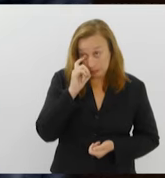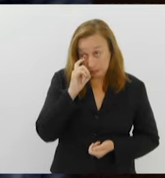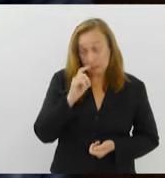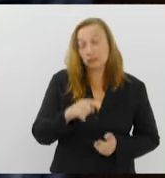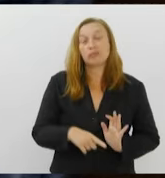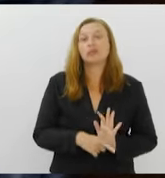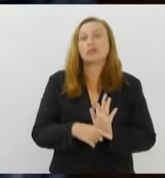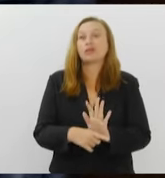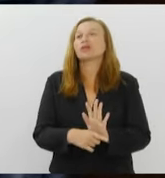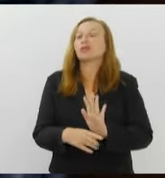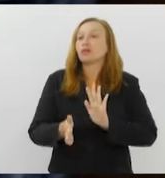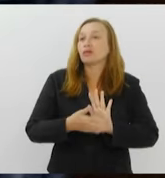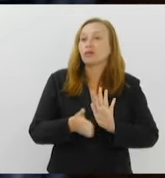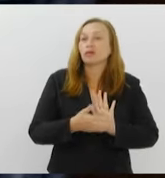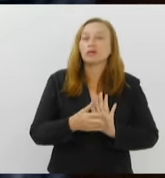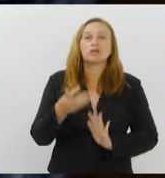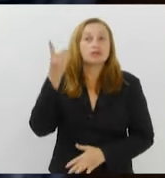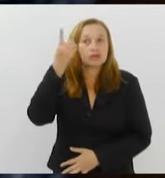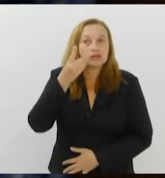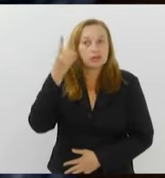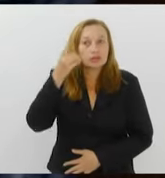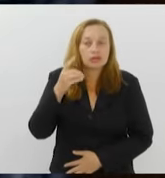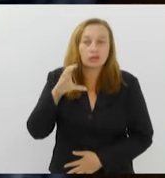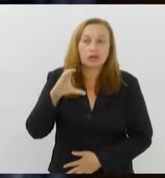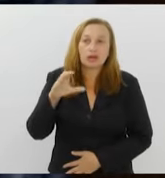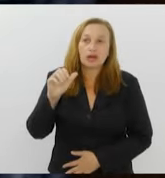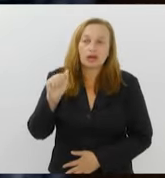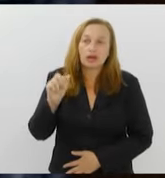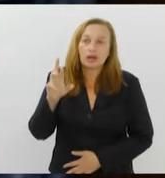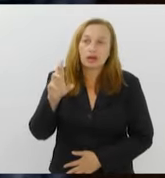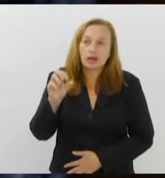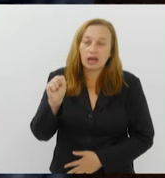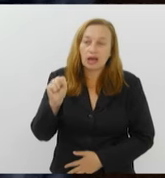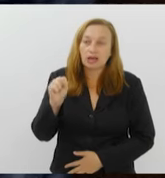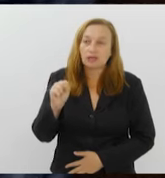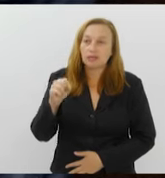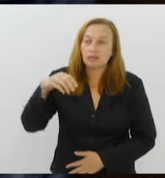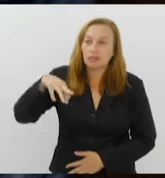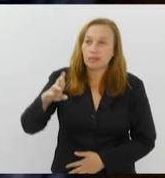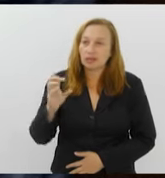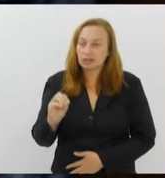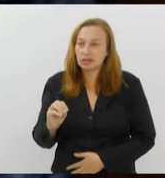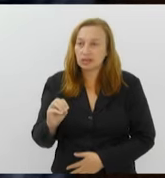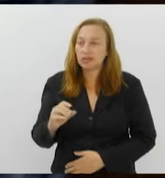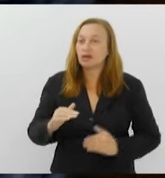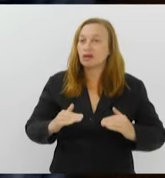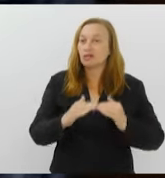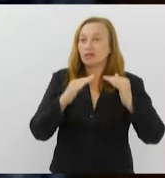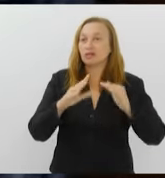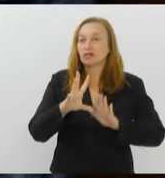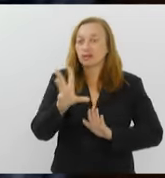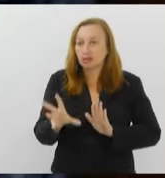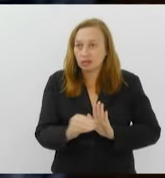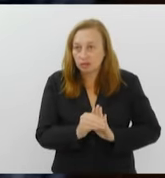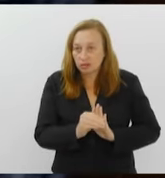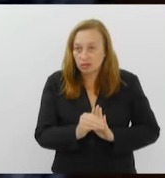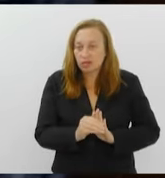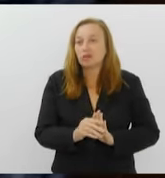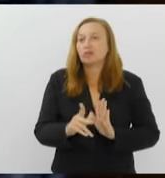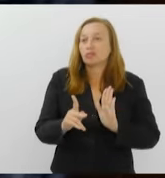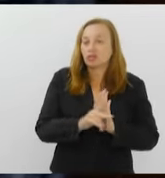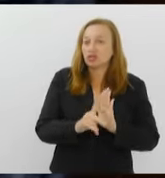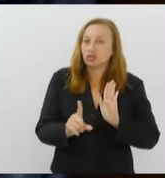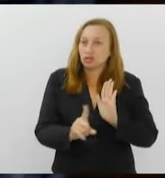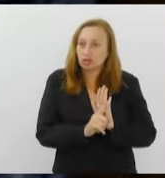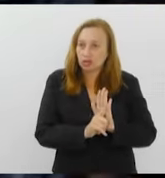contribuir com a proposta do nobre deputado Carlos Macedo, meu parecer é favorável com emenda ao projeto de